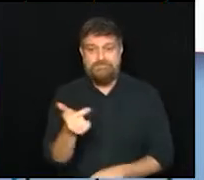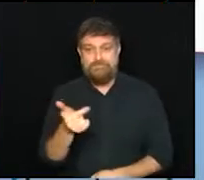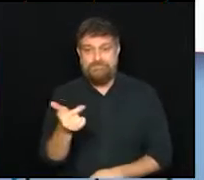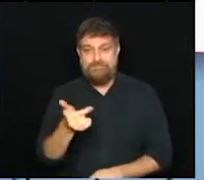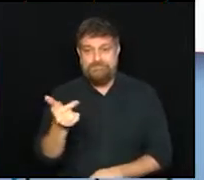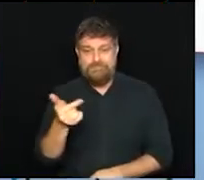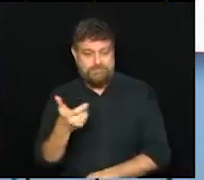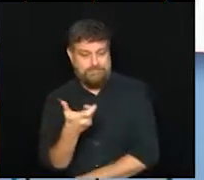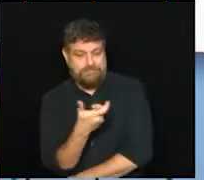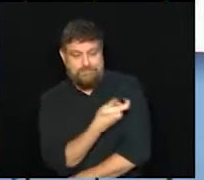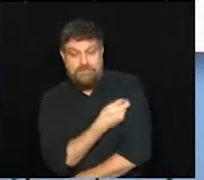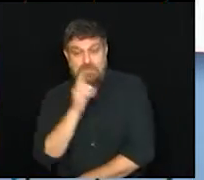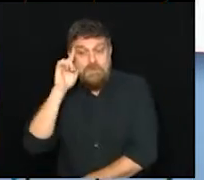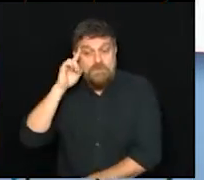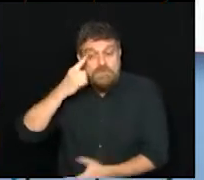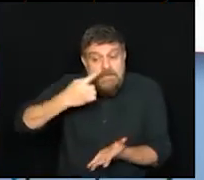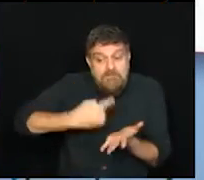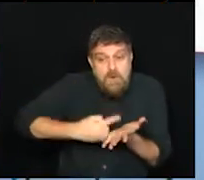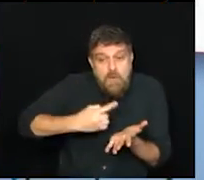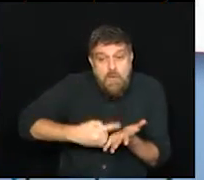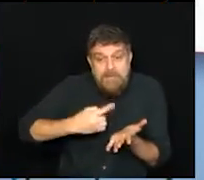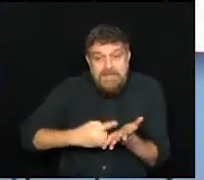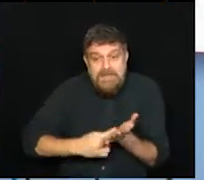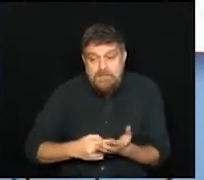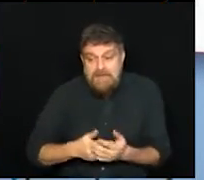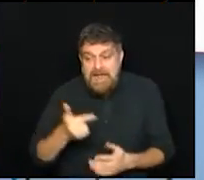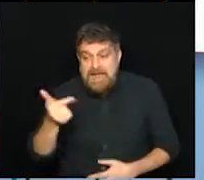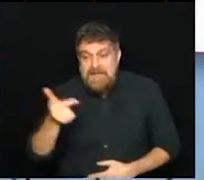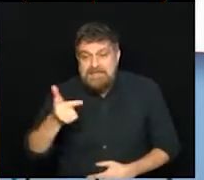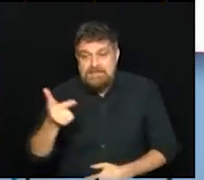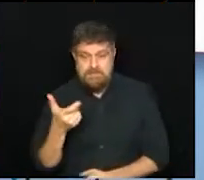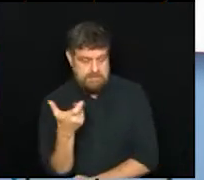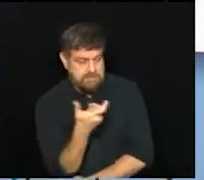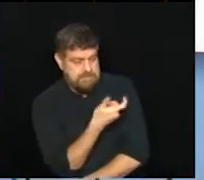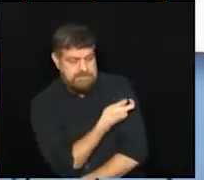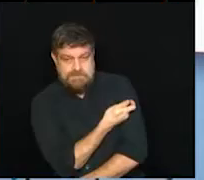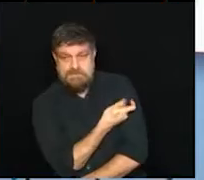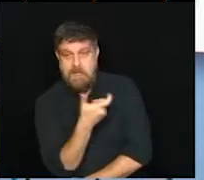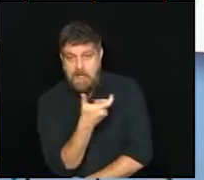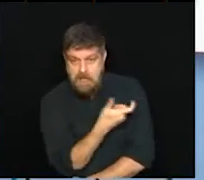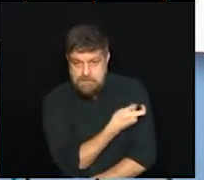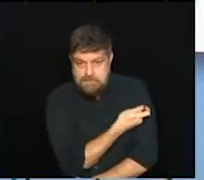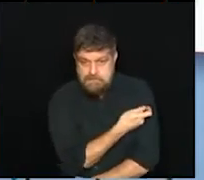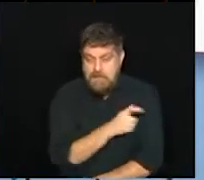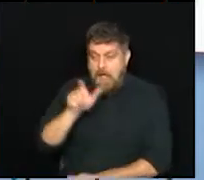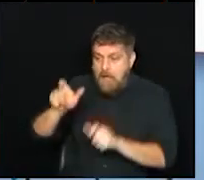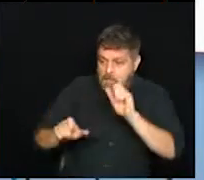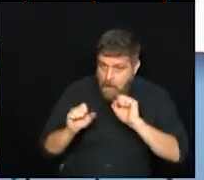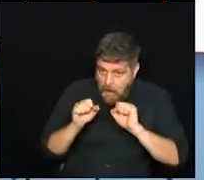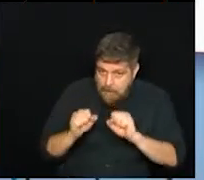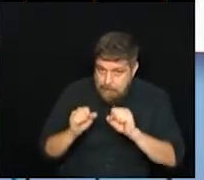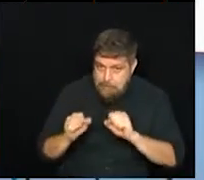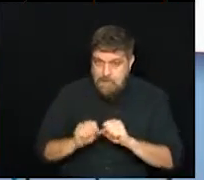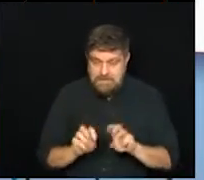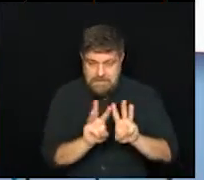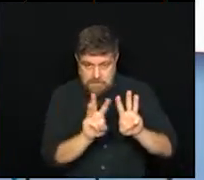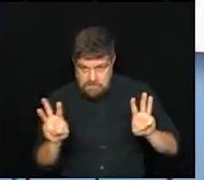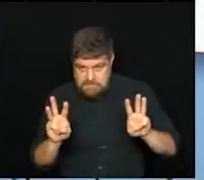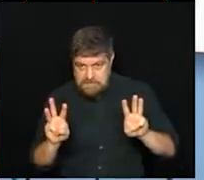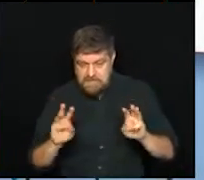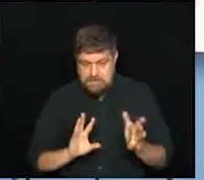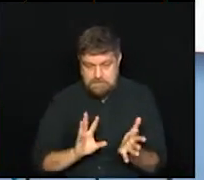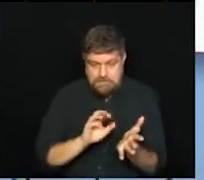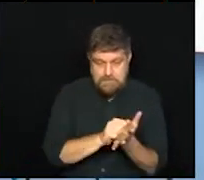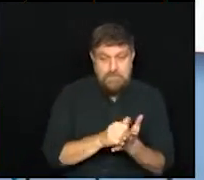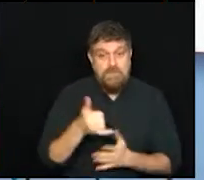à data agendada para a segunda dose. Lembrando que essas pessoas podem, tanto no site quanto